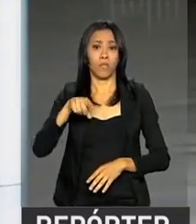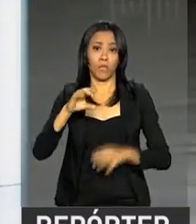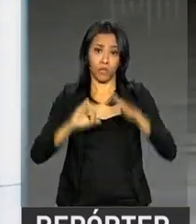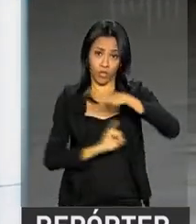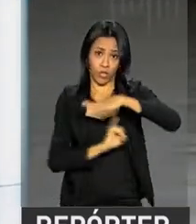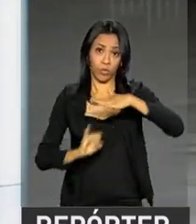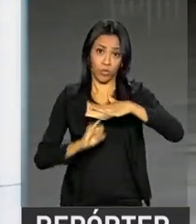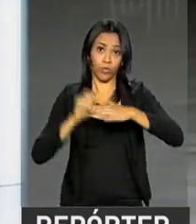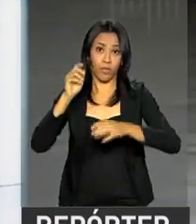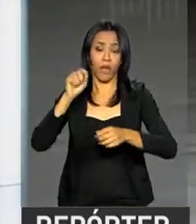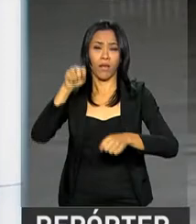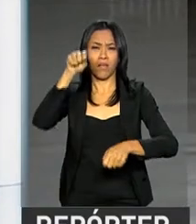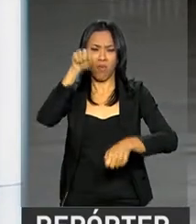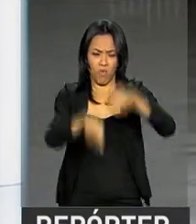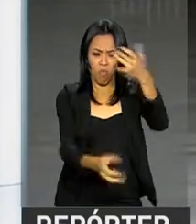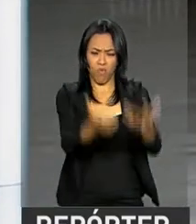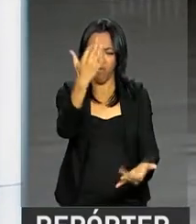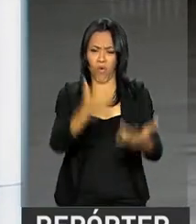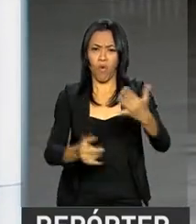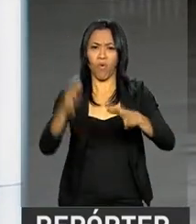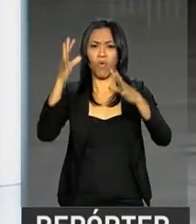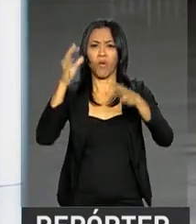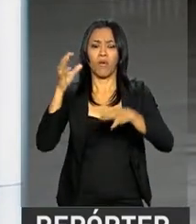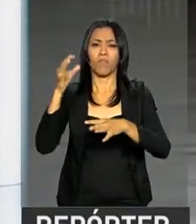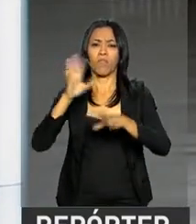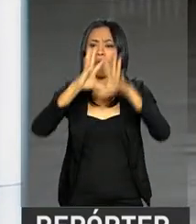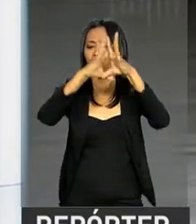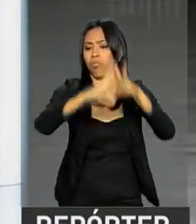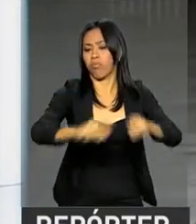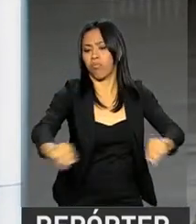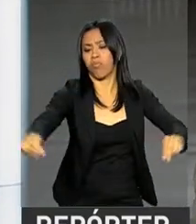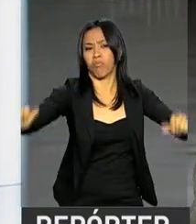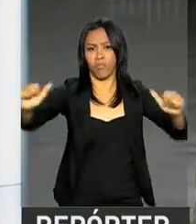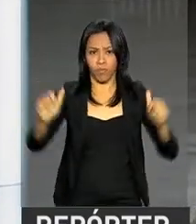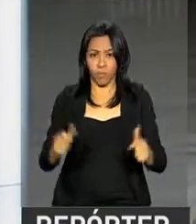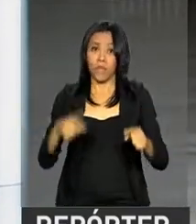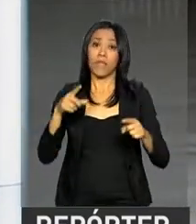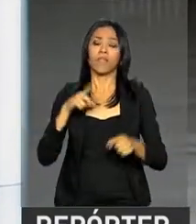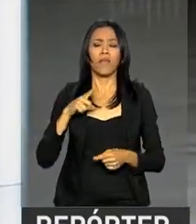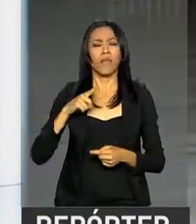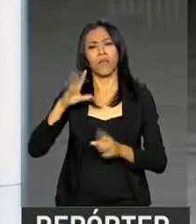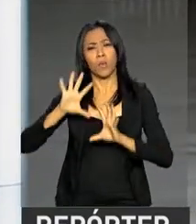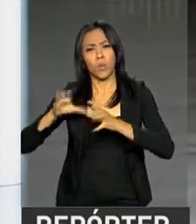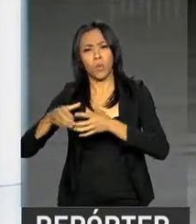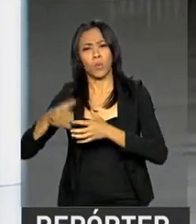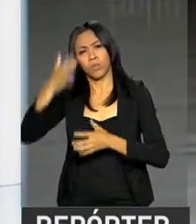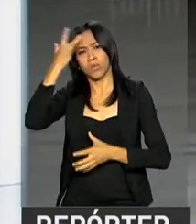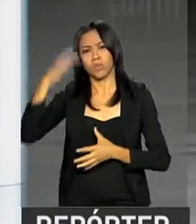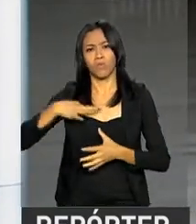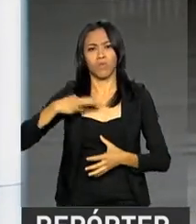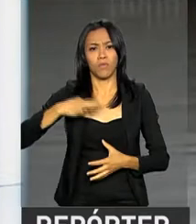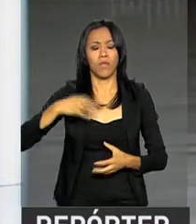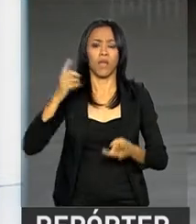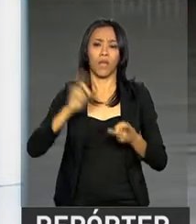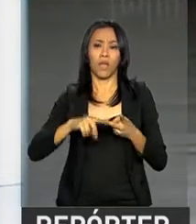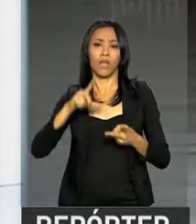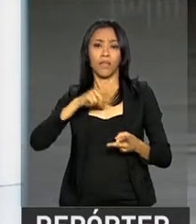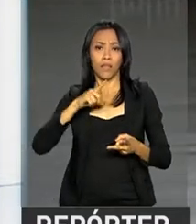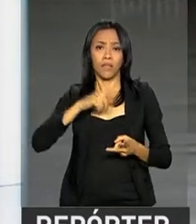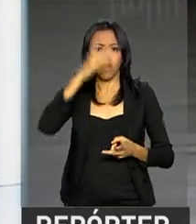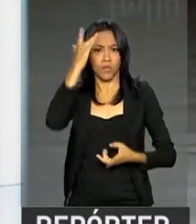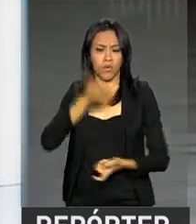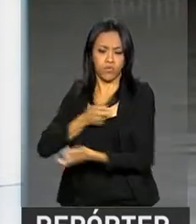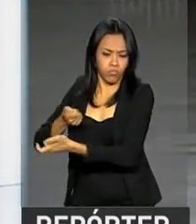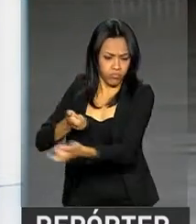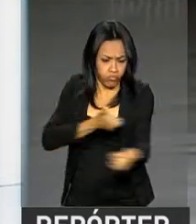mendes mais de 200 brigadistas e voluntários além de helicópteros e aviões ajudam a